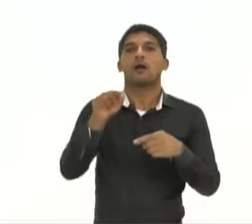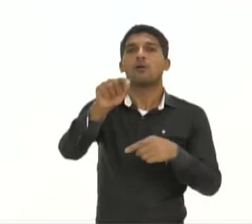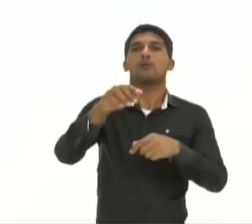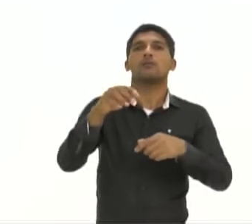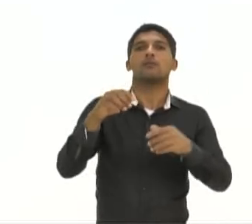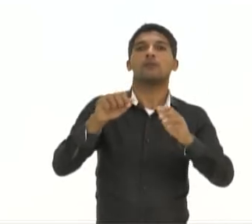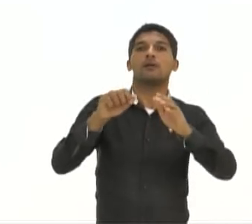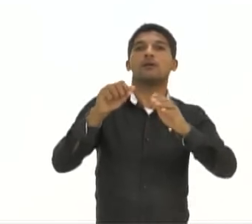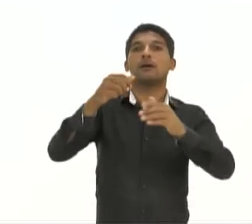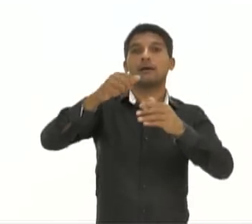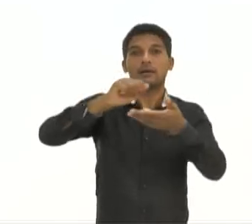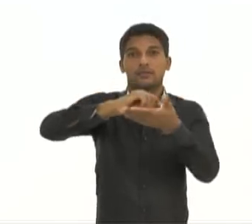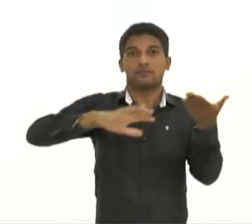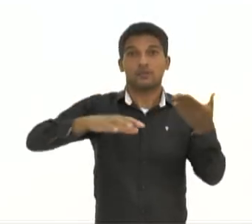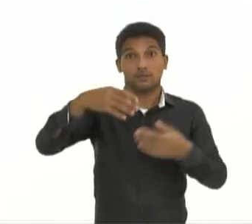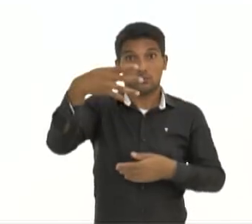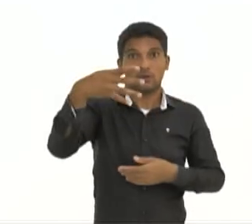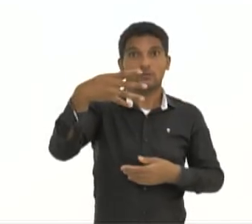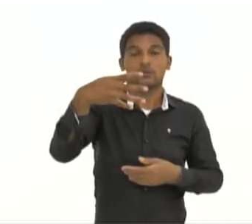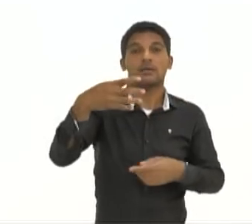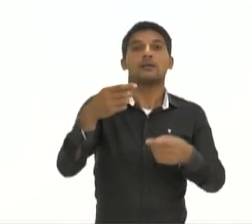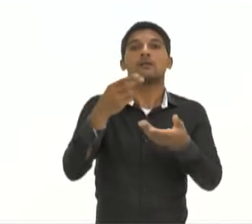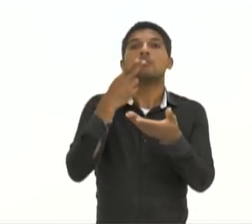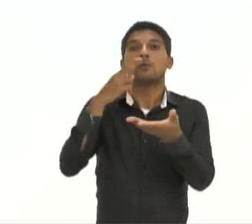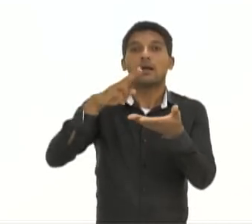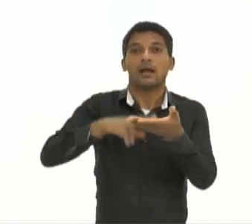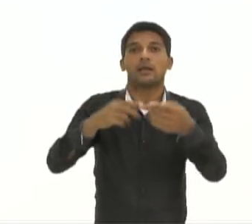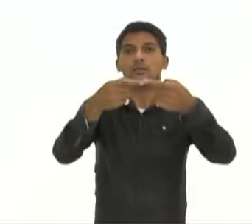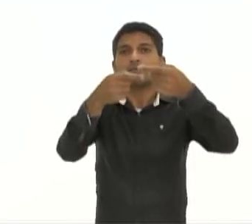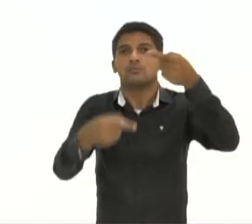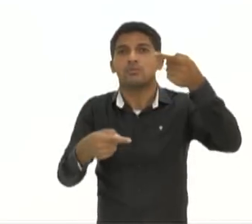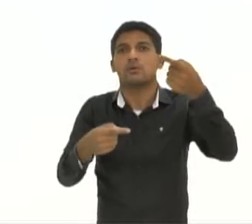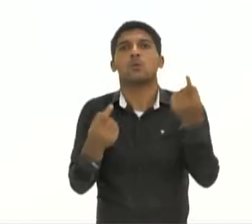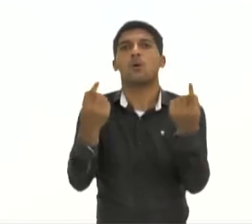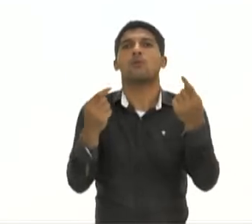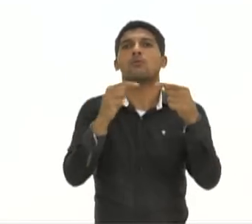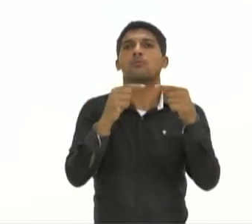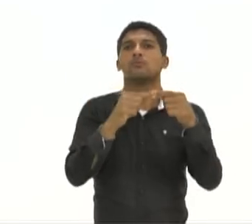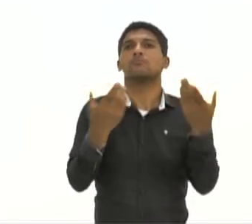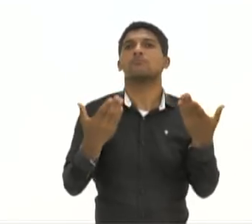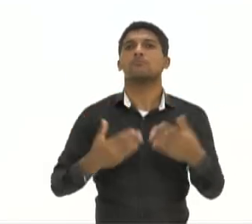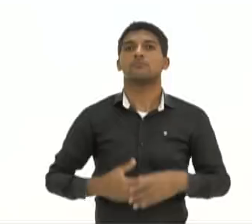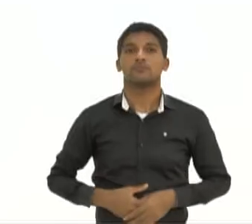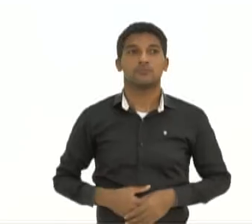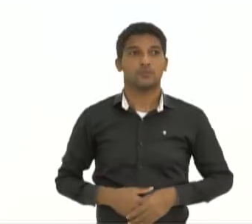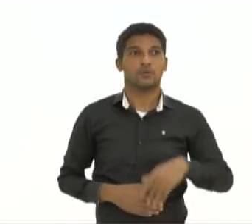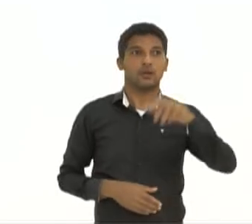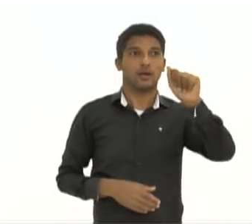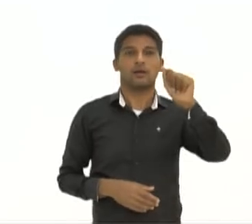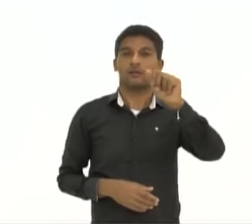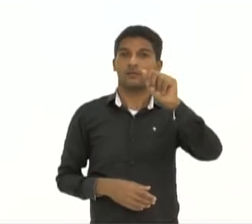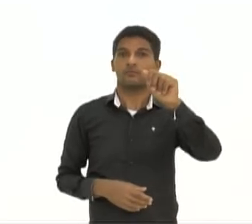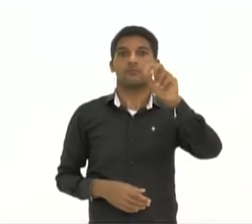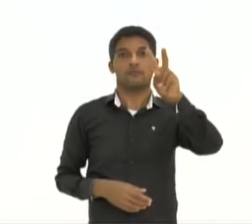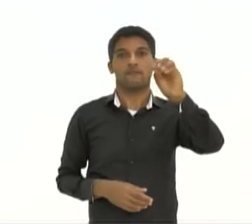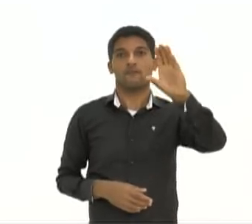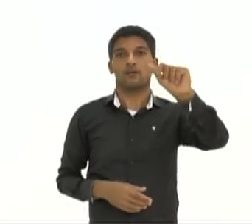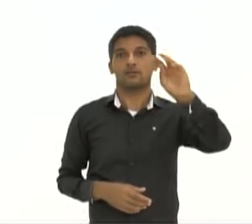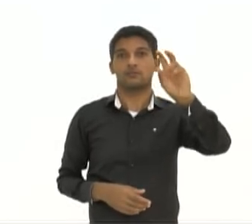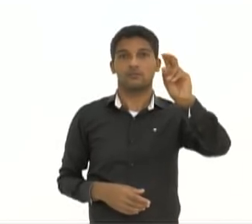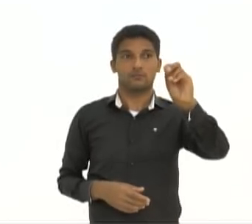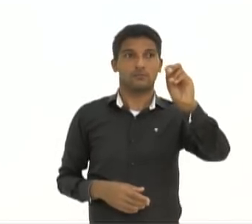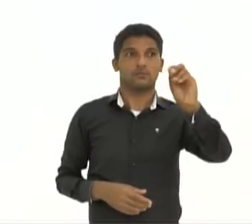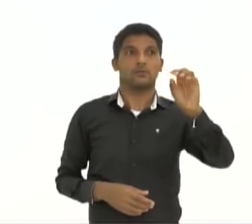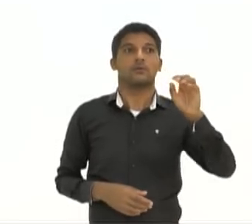que fragmento da carta nós acabamos de ler. Seria a alternativa A, o vocativo, B, a introdução, C,